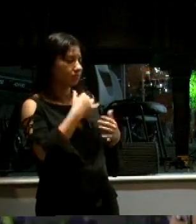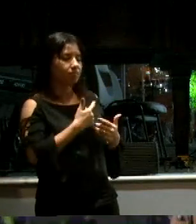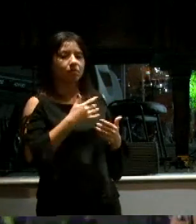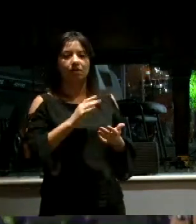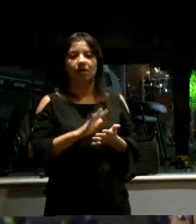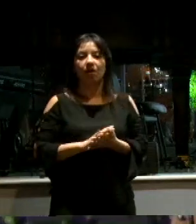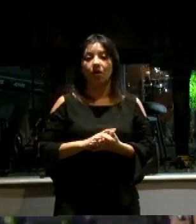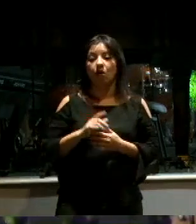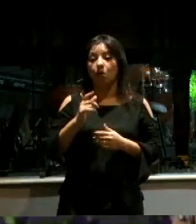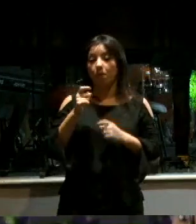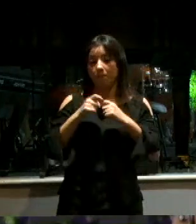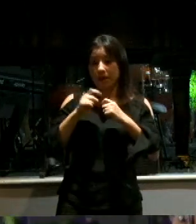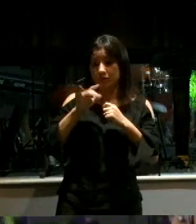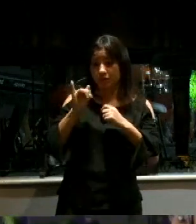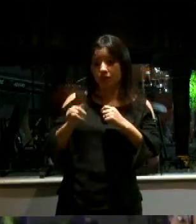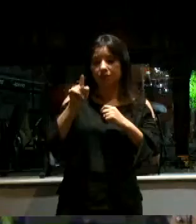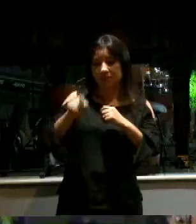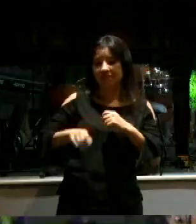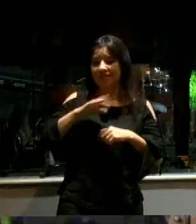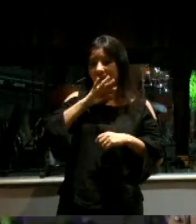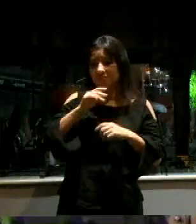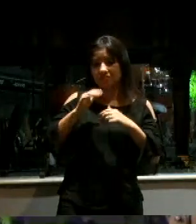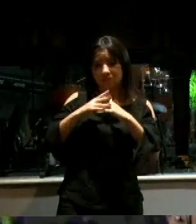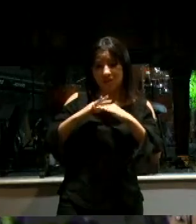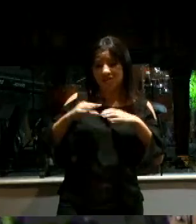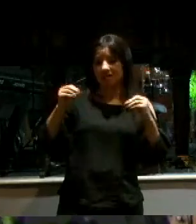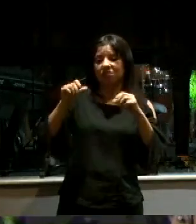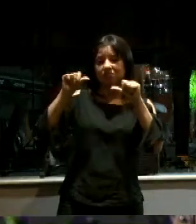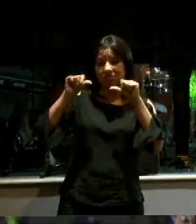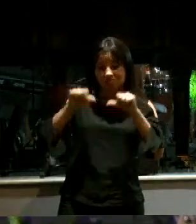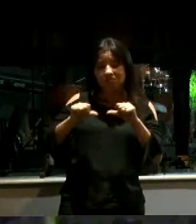curado. Glória a Deus.